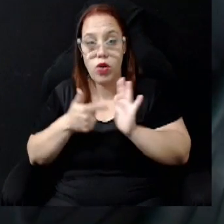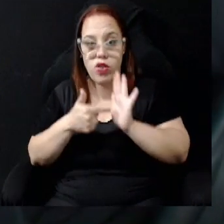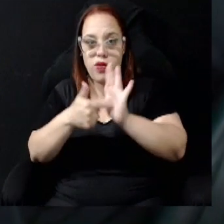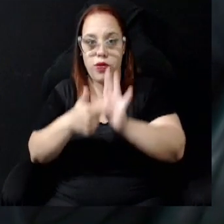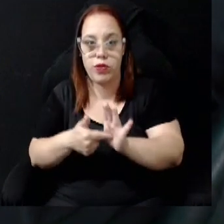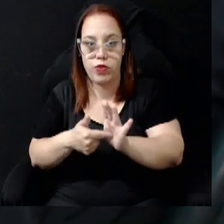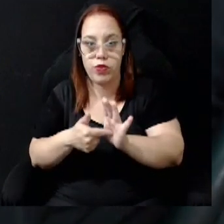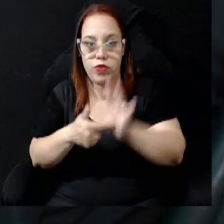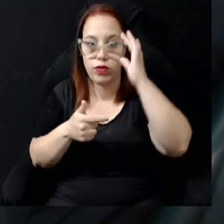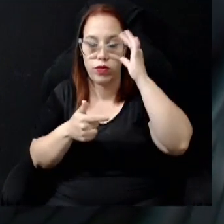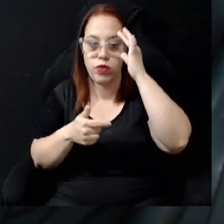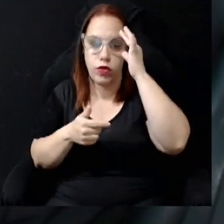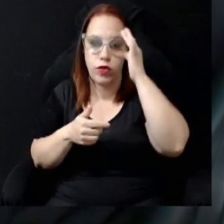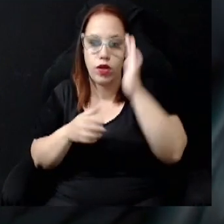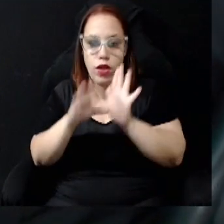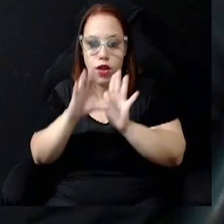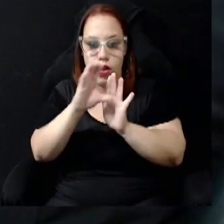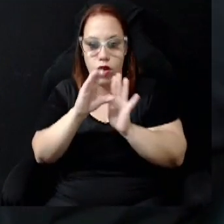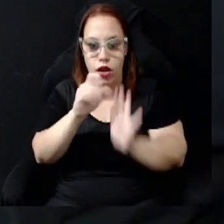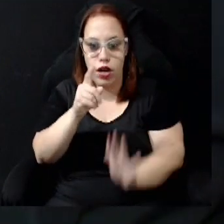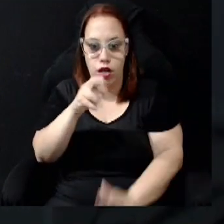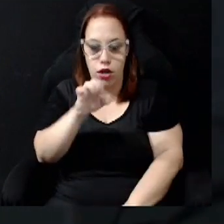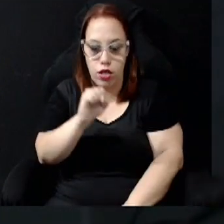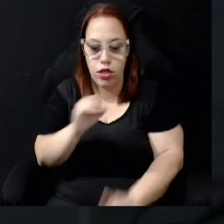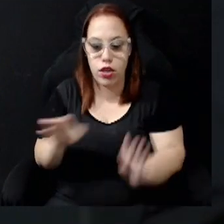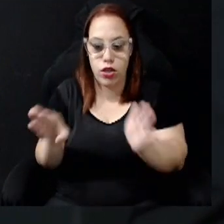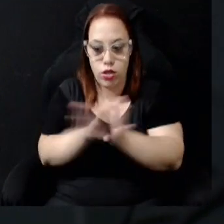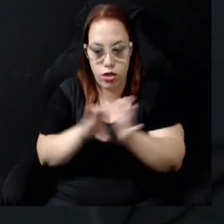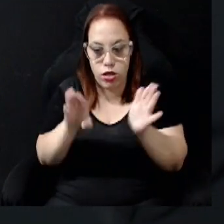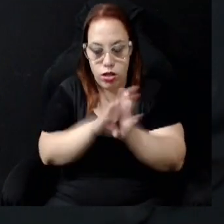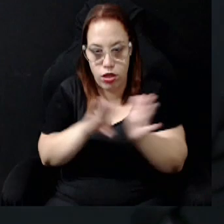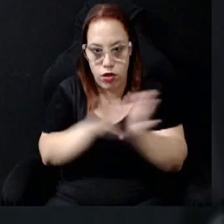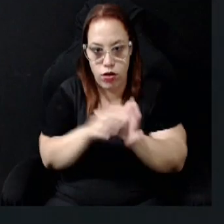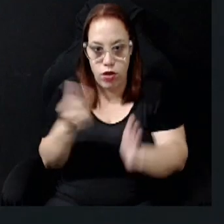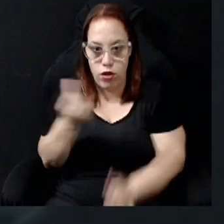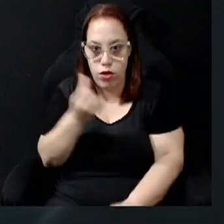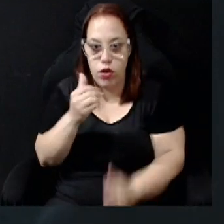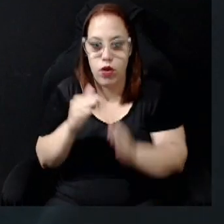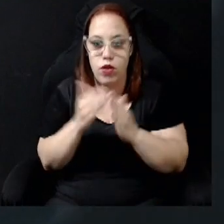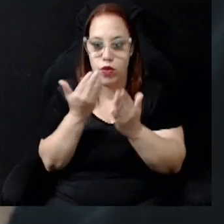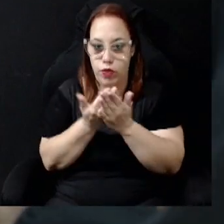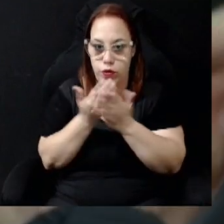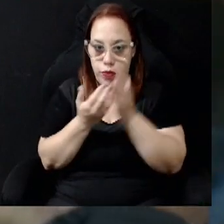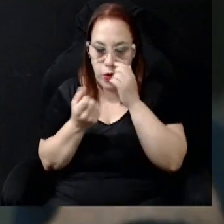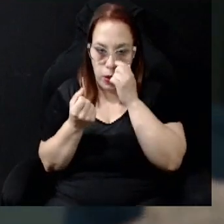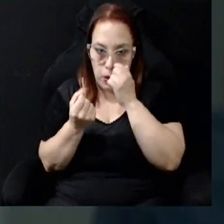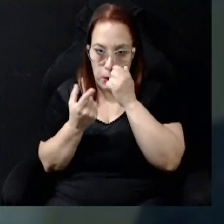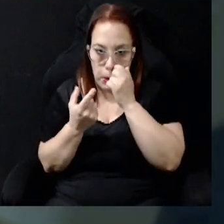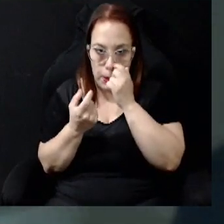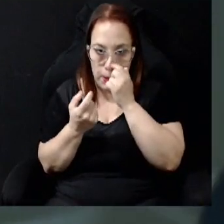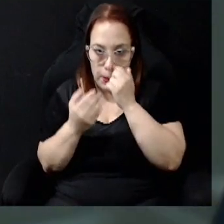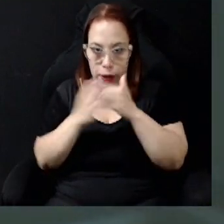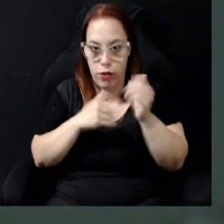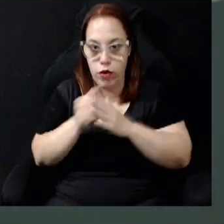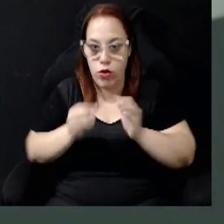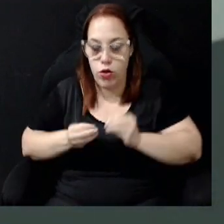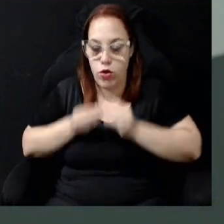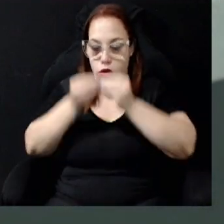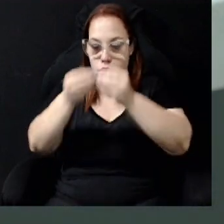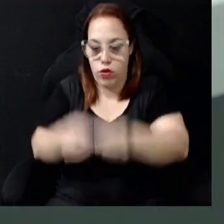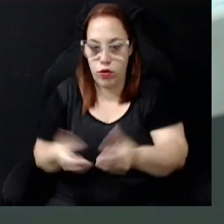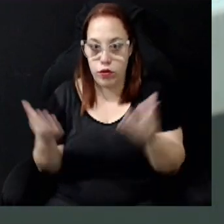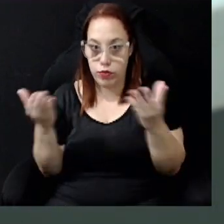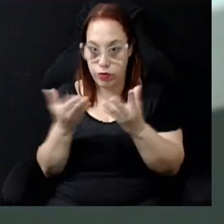os cards chegaram, né, dessa primeira escola, desse primeiro material que foi entregue, e agora